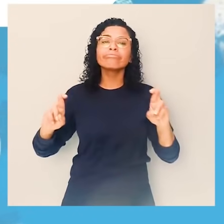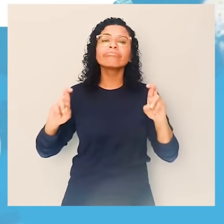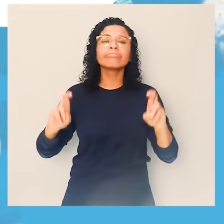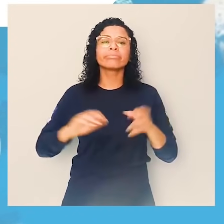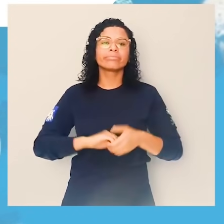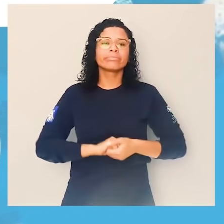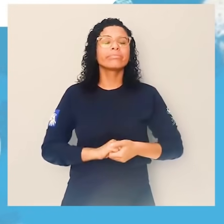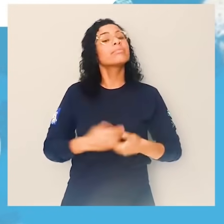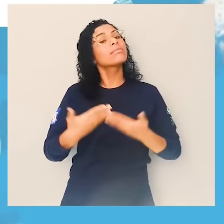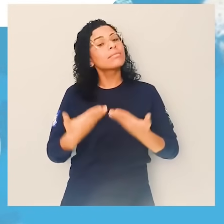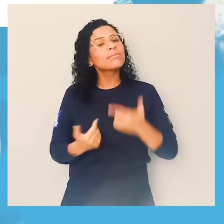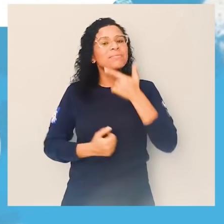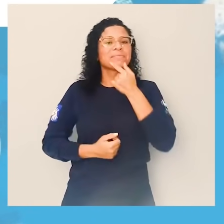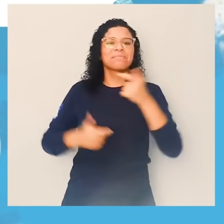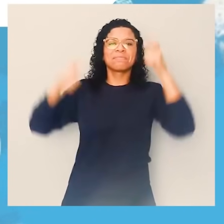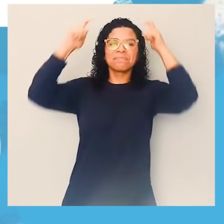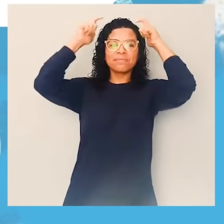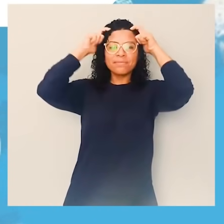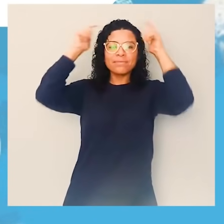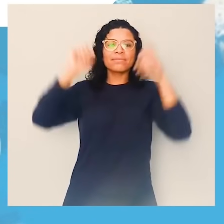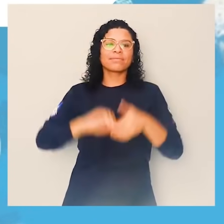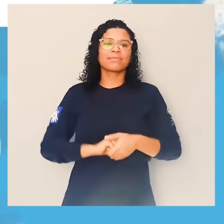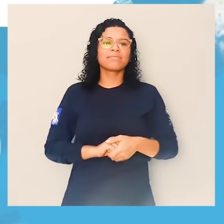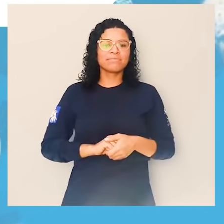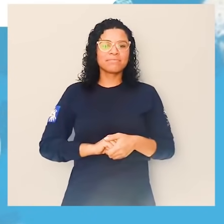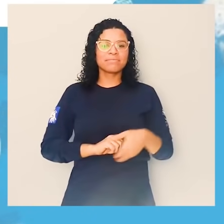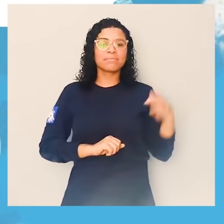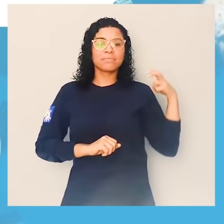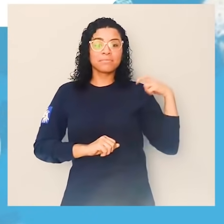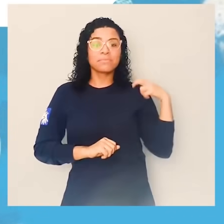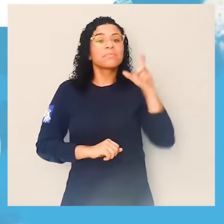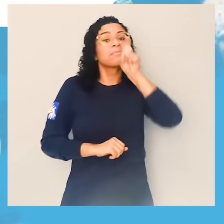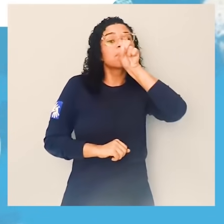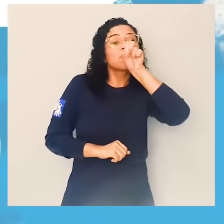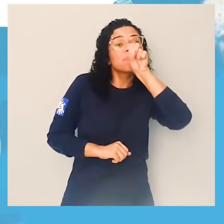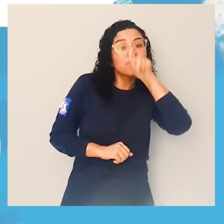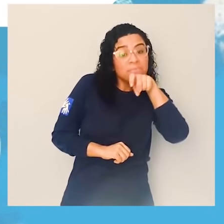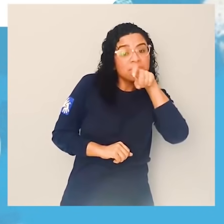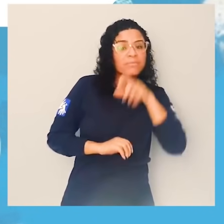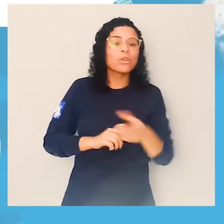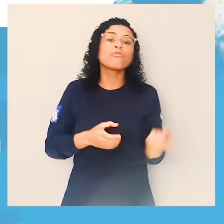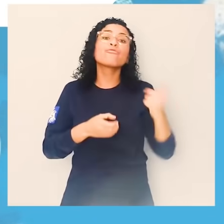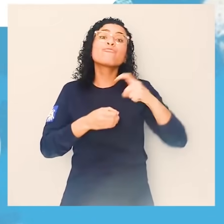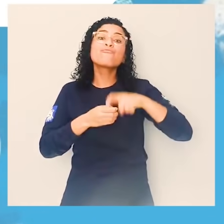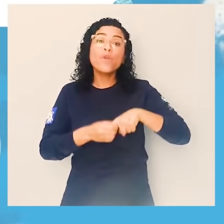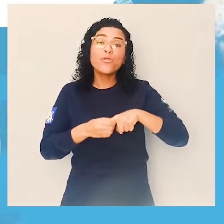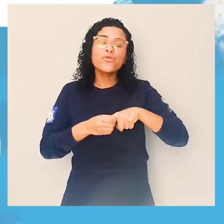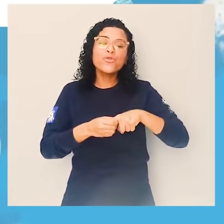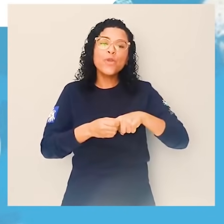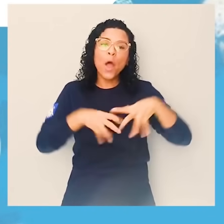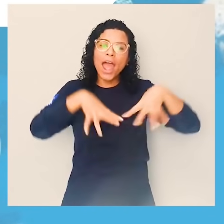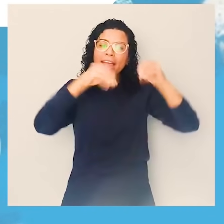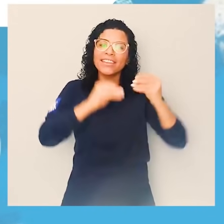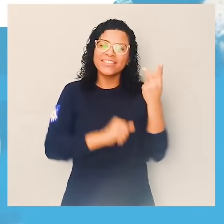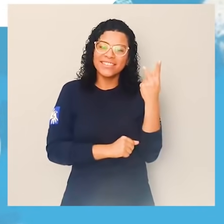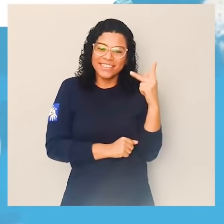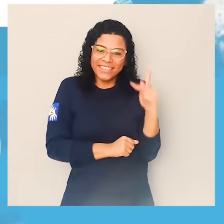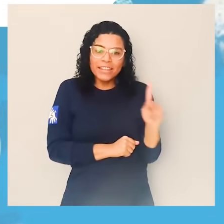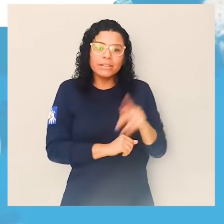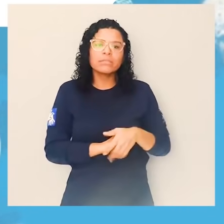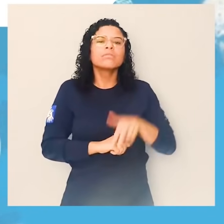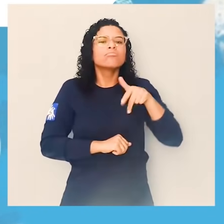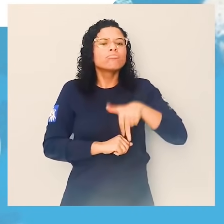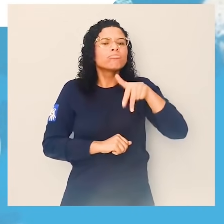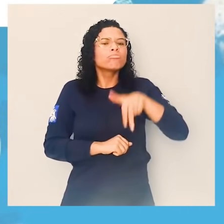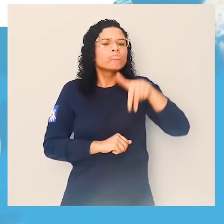esperança. E lá se foi o reizinho, de papagaio no ombro, de volta para o reino. Vocês precisam ver quanto